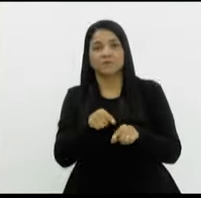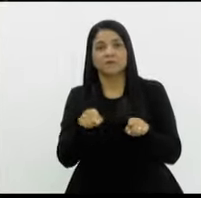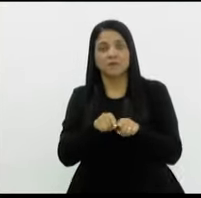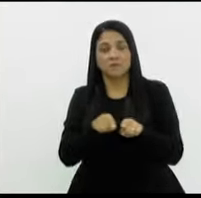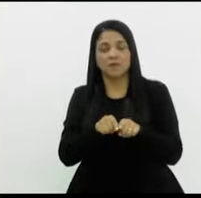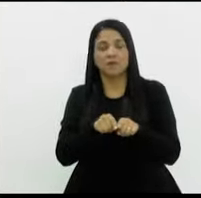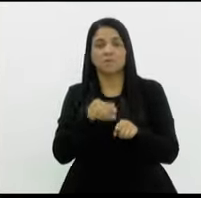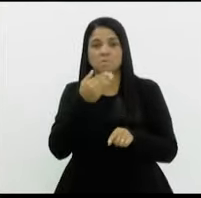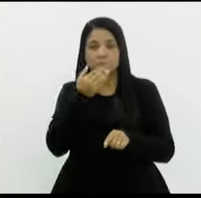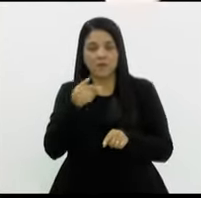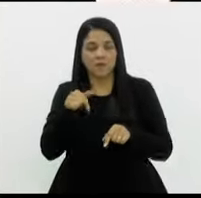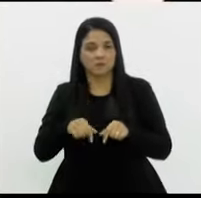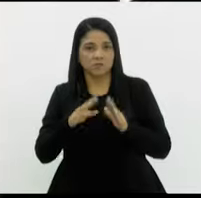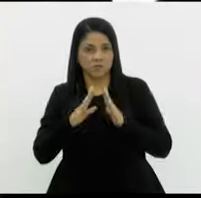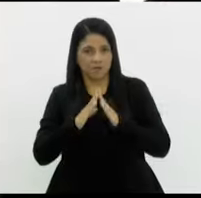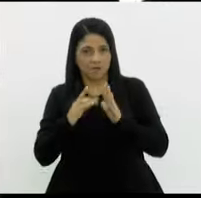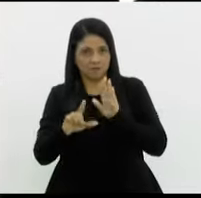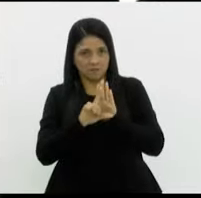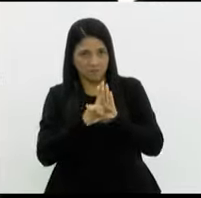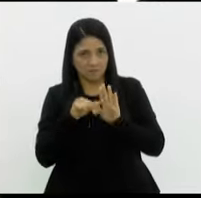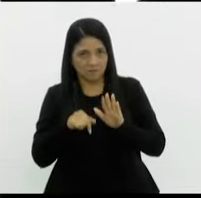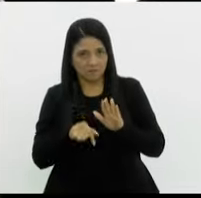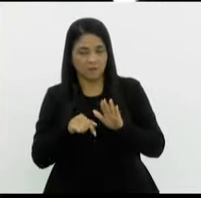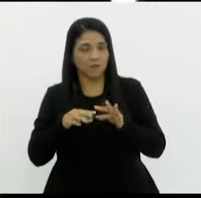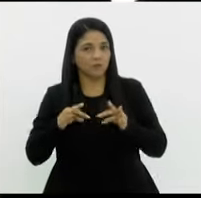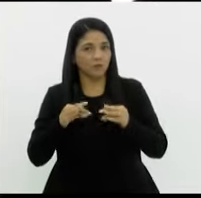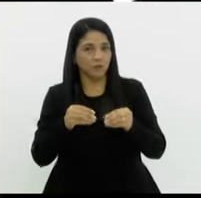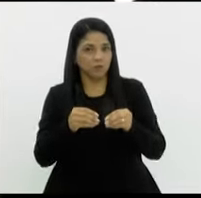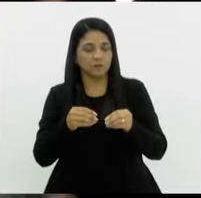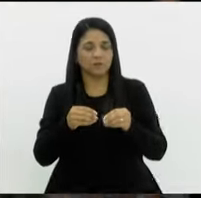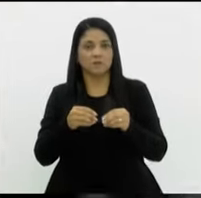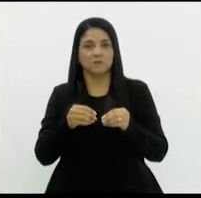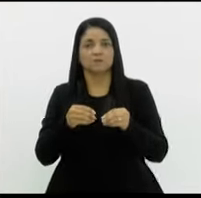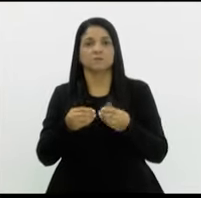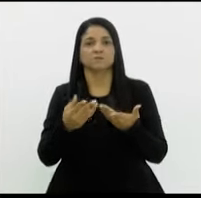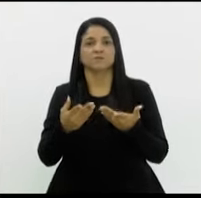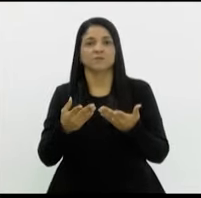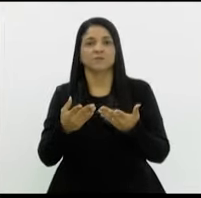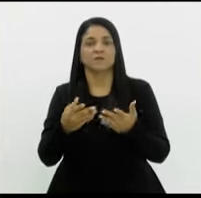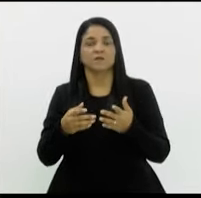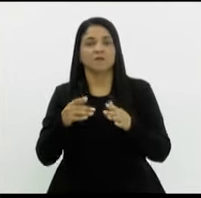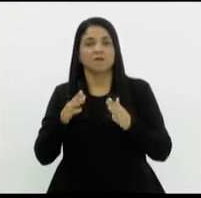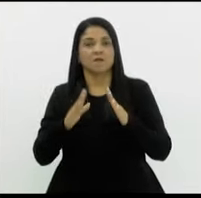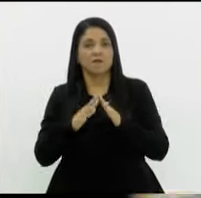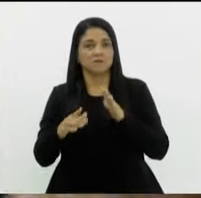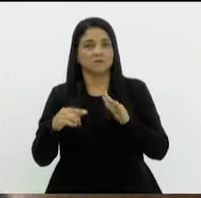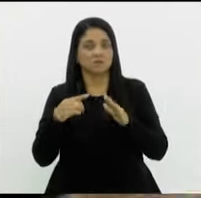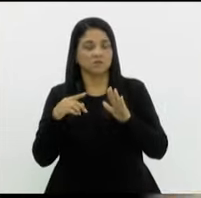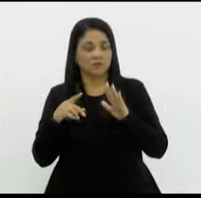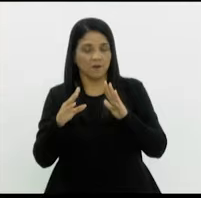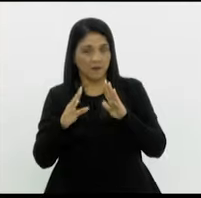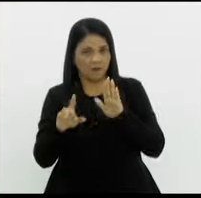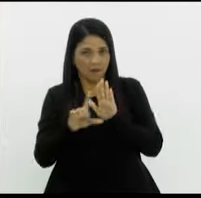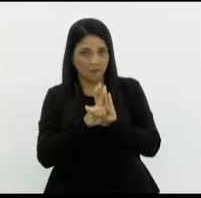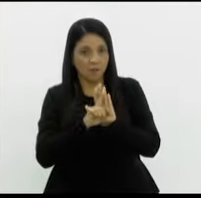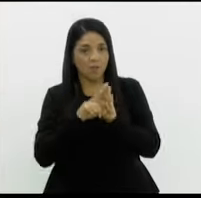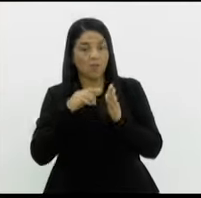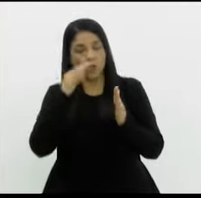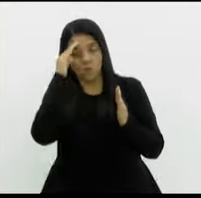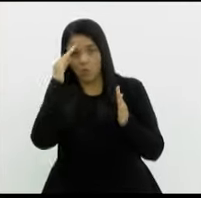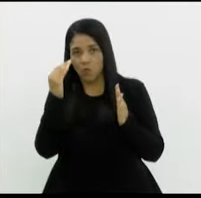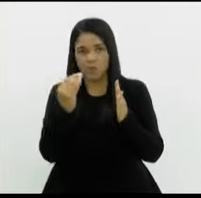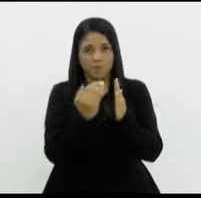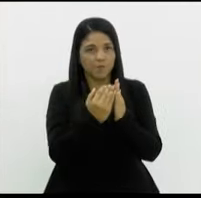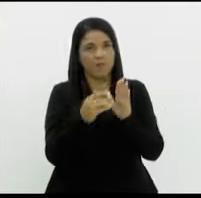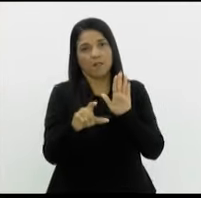demandam desta casa, não só desta, mas de todas as casas parlamentares, respostas no sentido do cumprimento da legislação